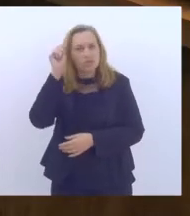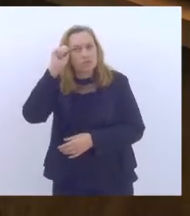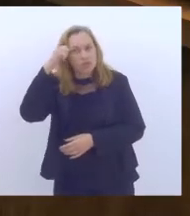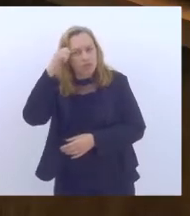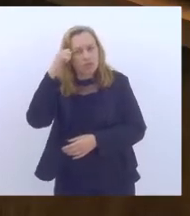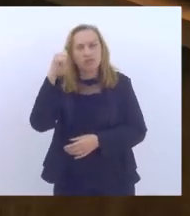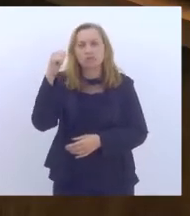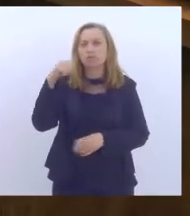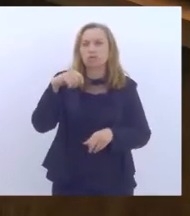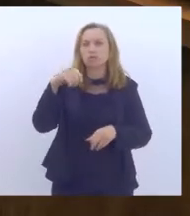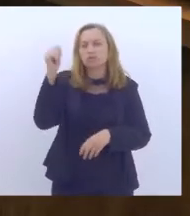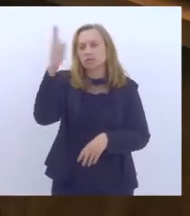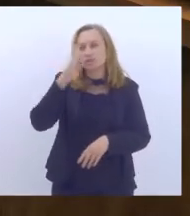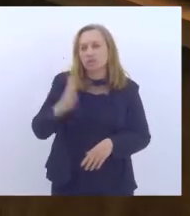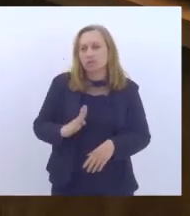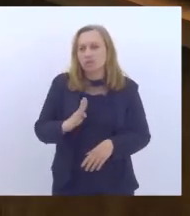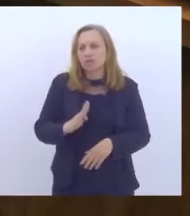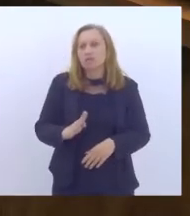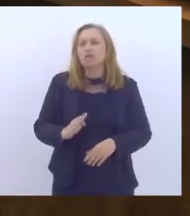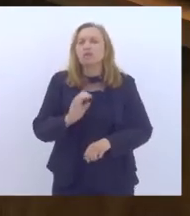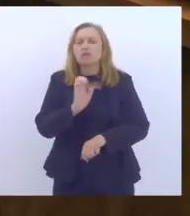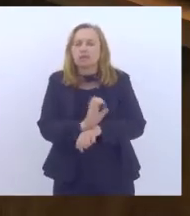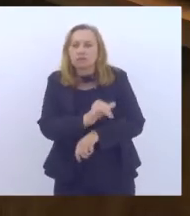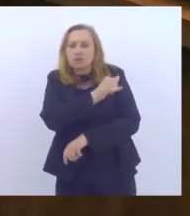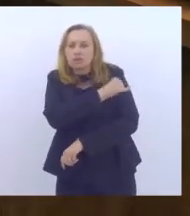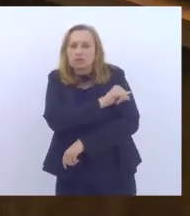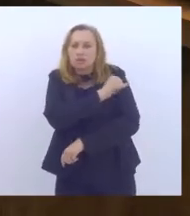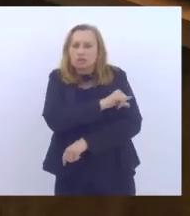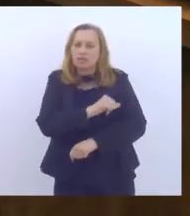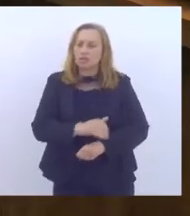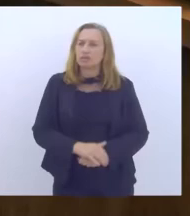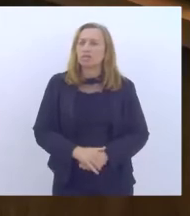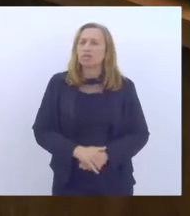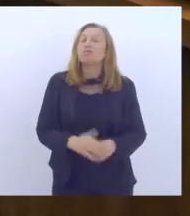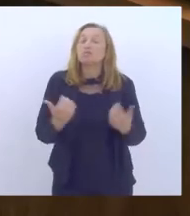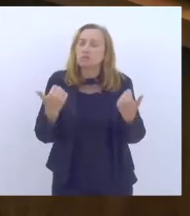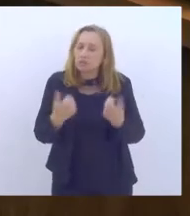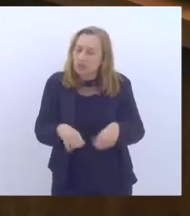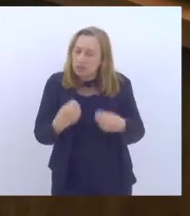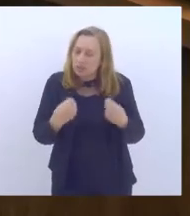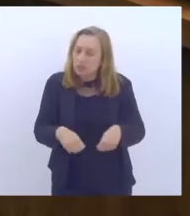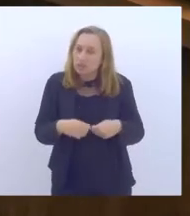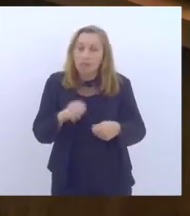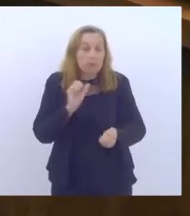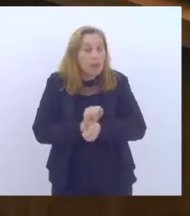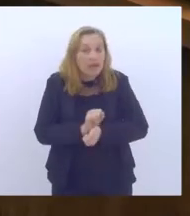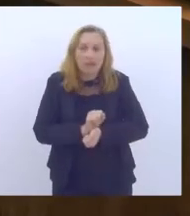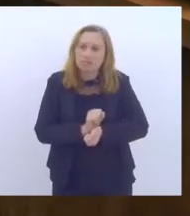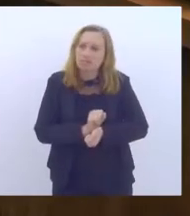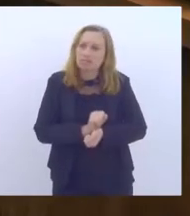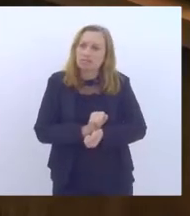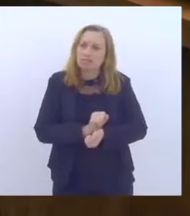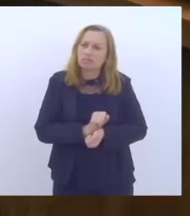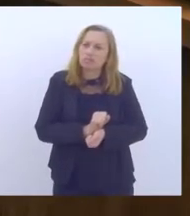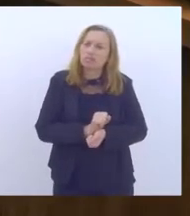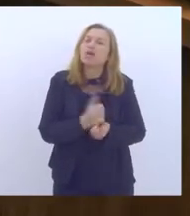negras no Brasil e no é do Rio de Janeiro precisa acessar